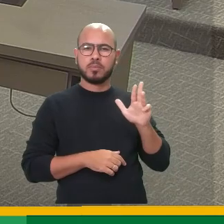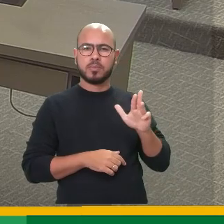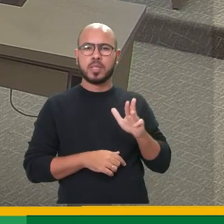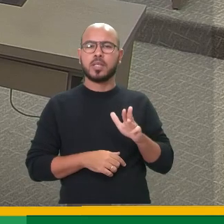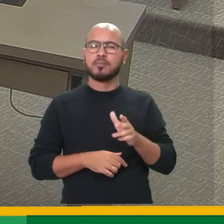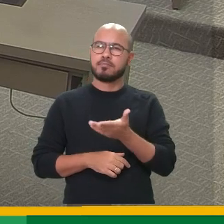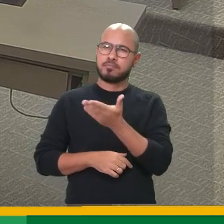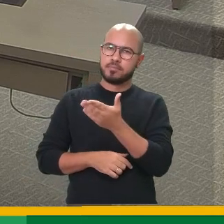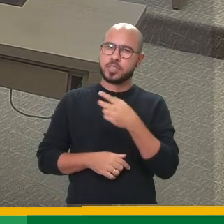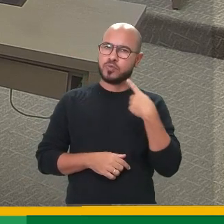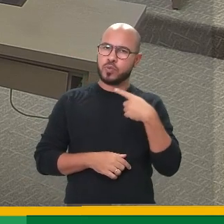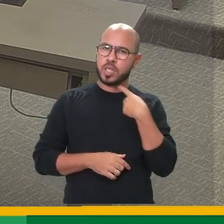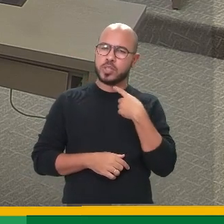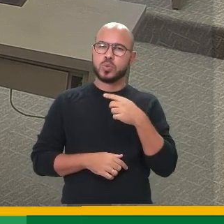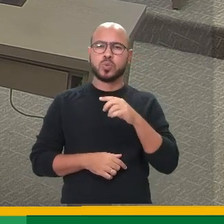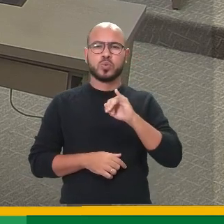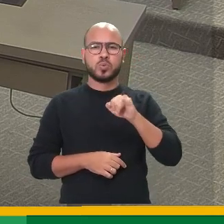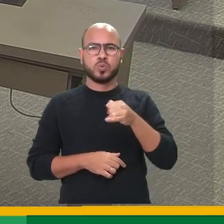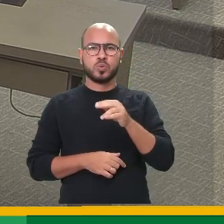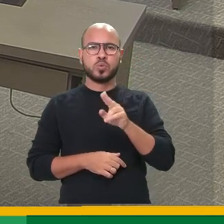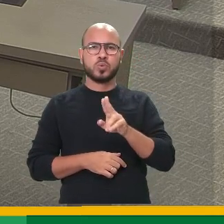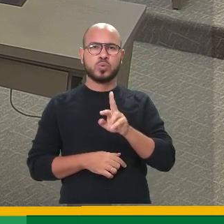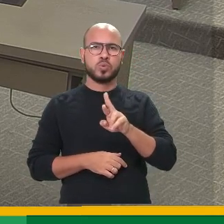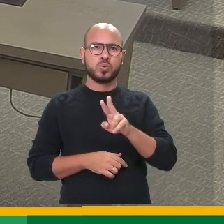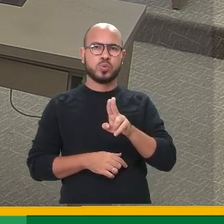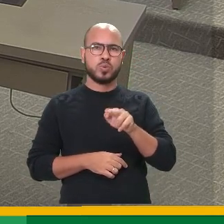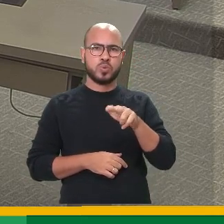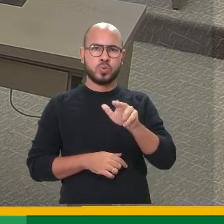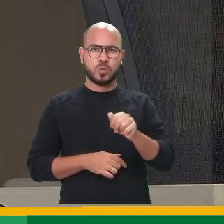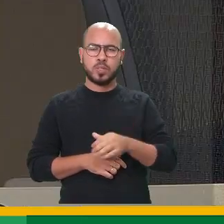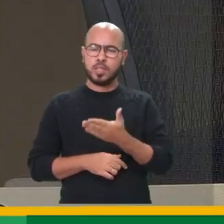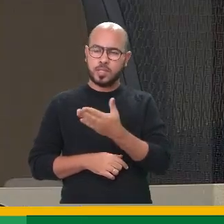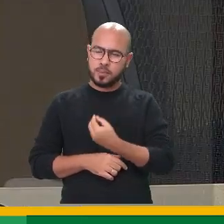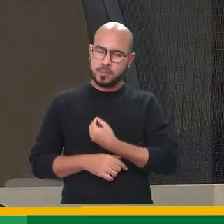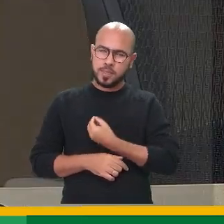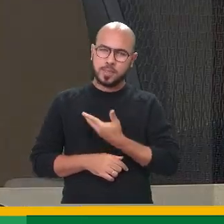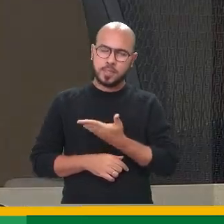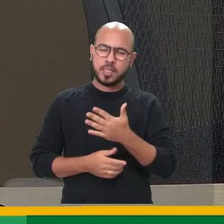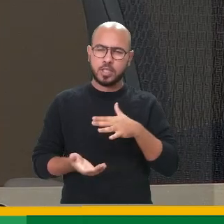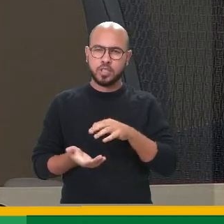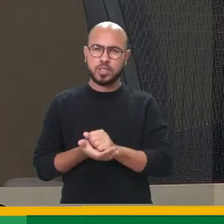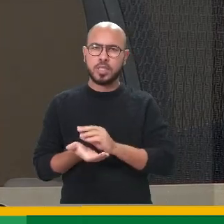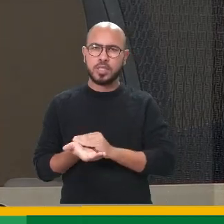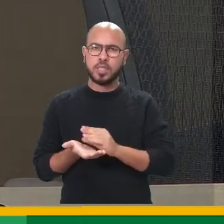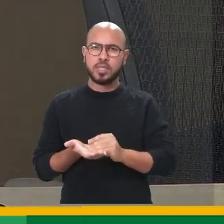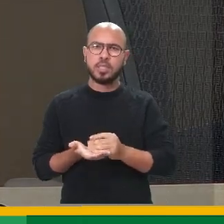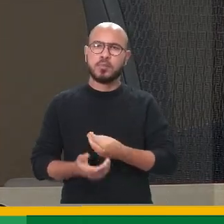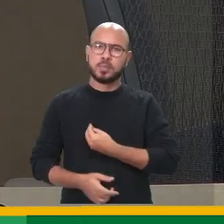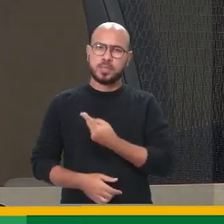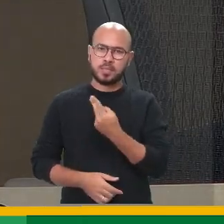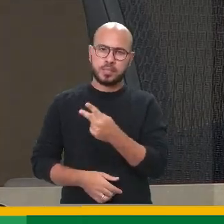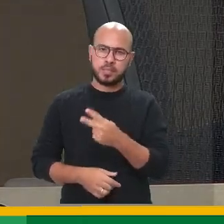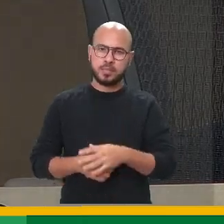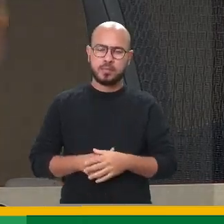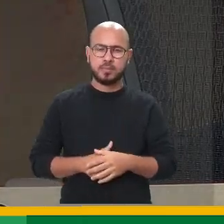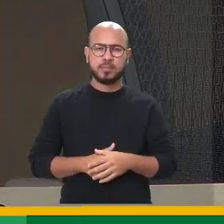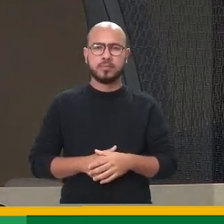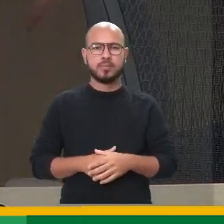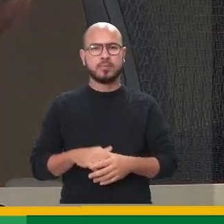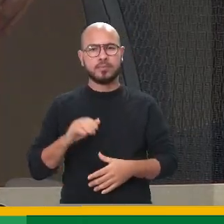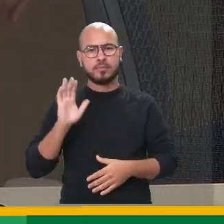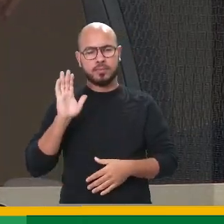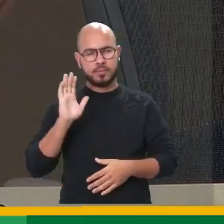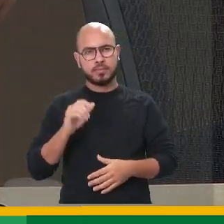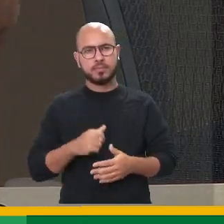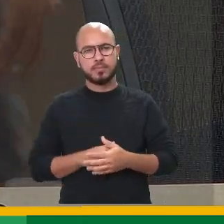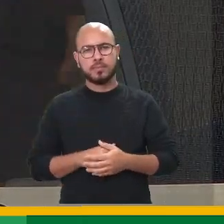aqui queria que registrasse em ata a presença dele muito obrigado perfeitamente projeto questão de ó questão